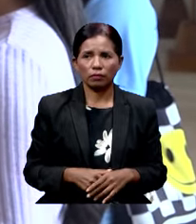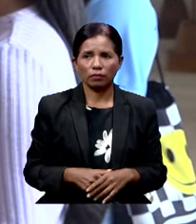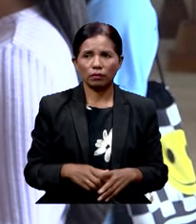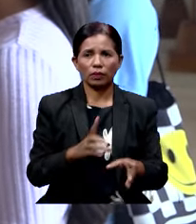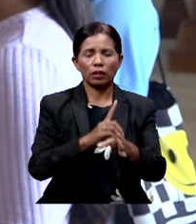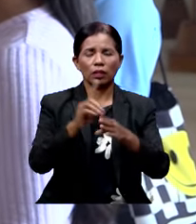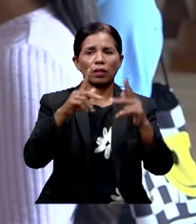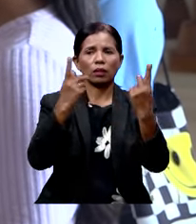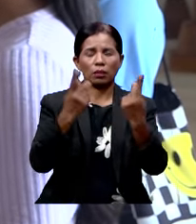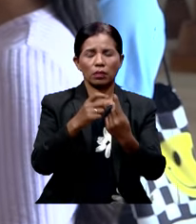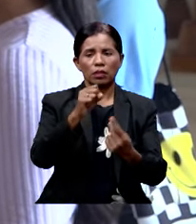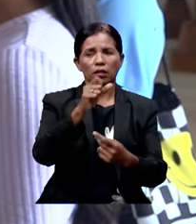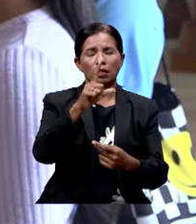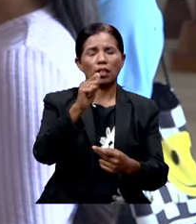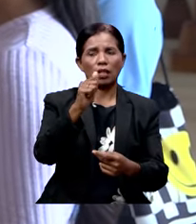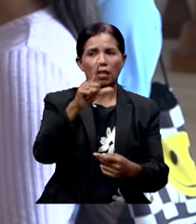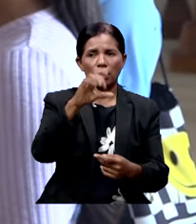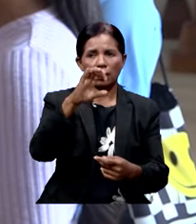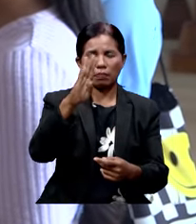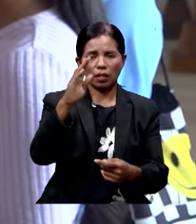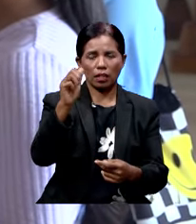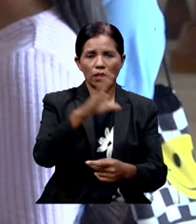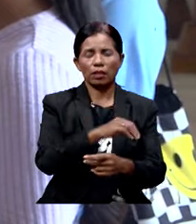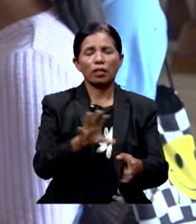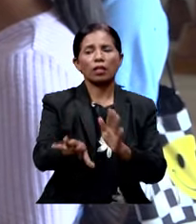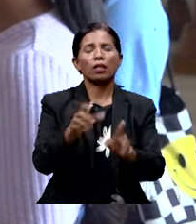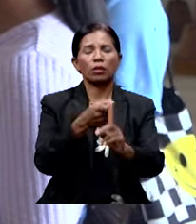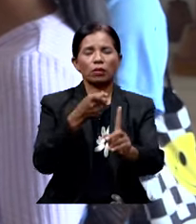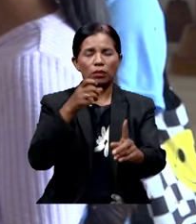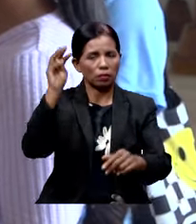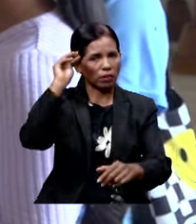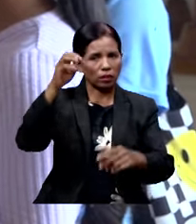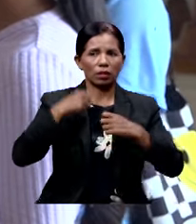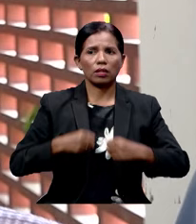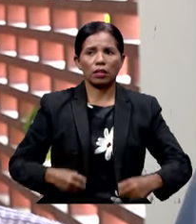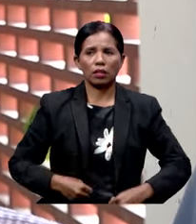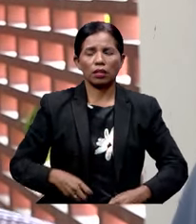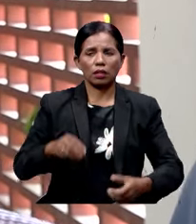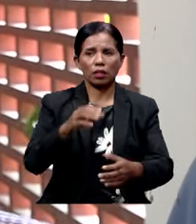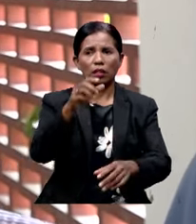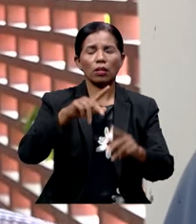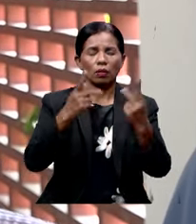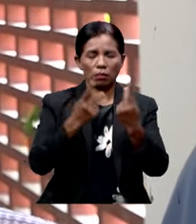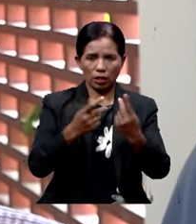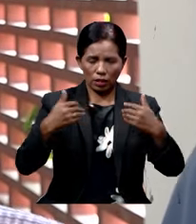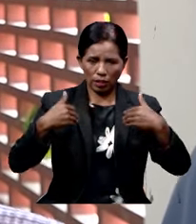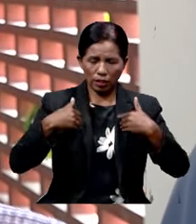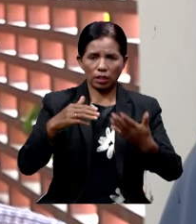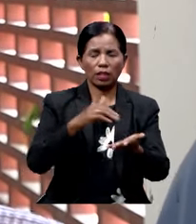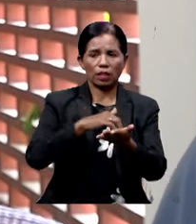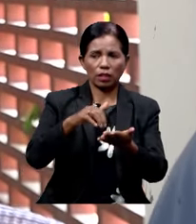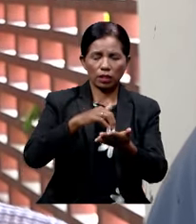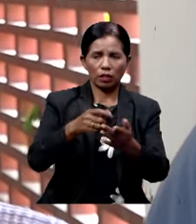Diretor Companhia Salimaco nebeheta a adjudicação de reita usi ministra Saúde, garante cata companhia iha ona licenciamento